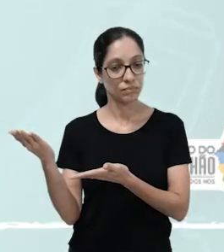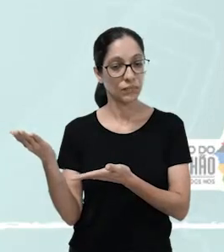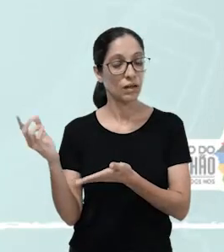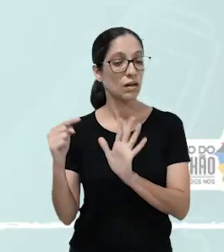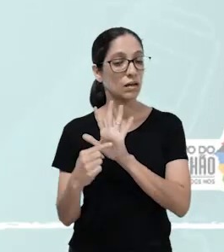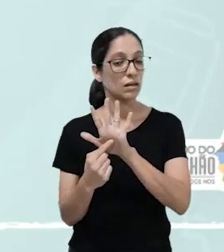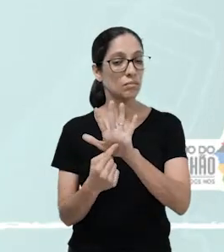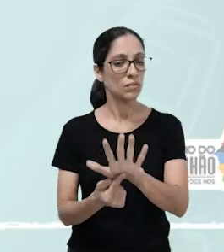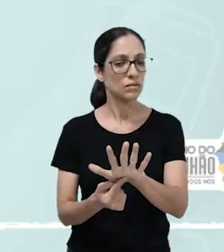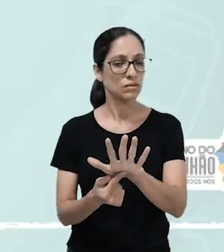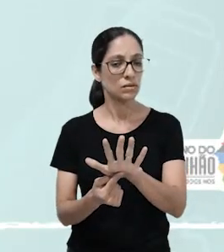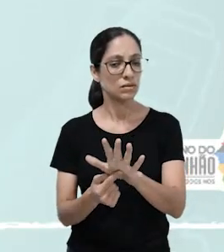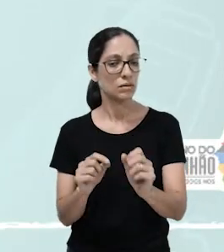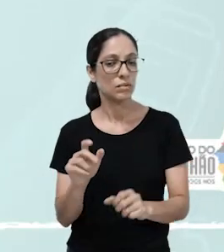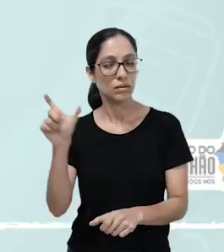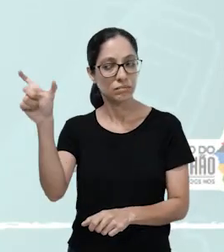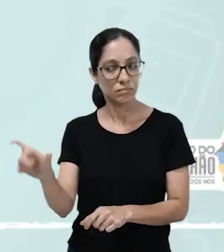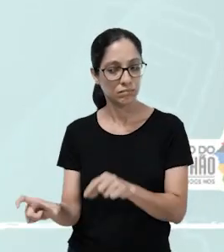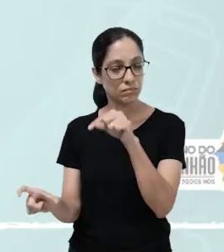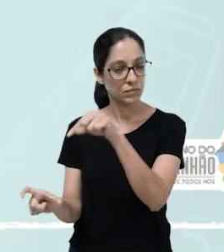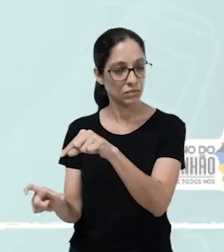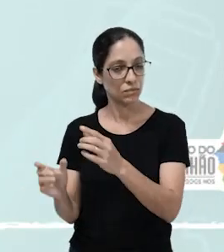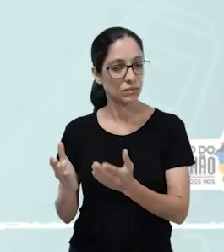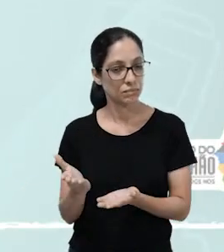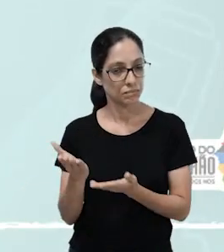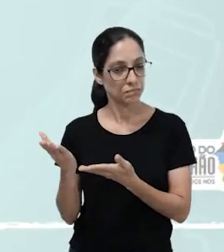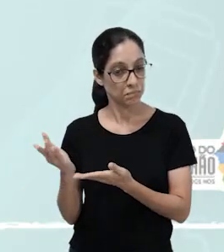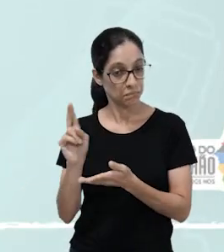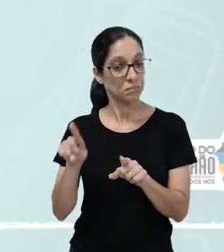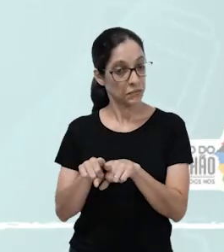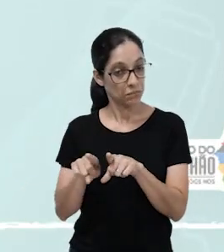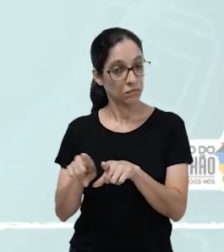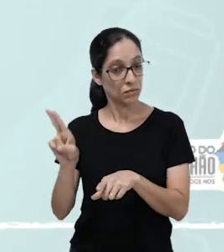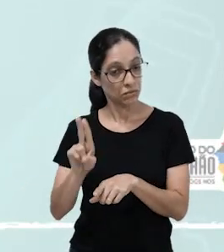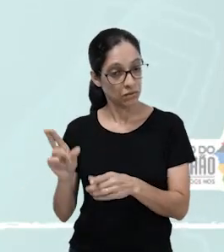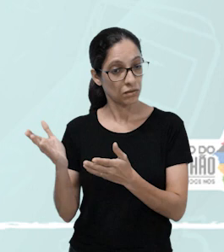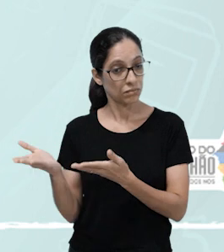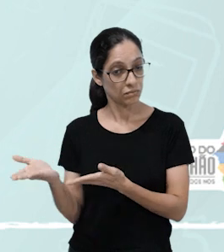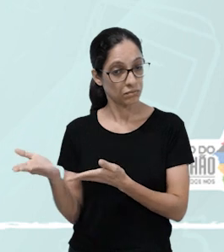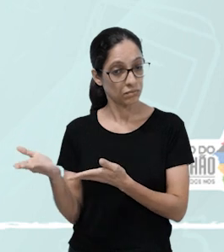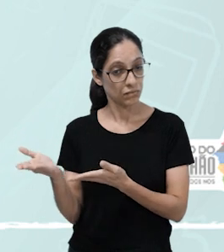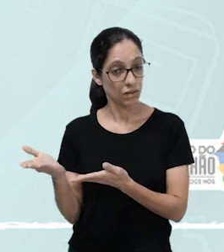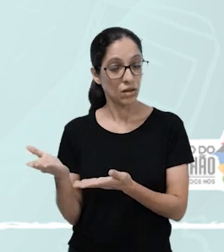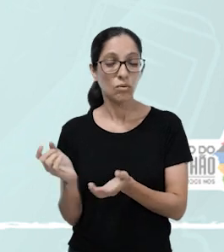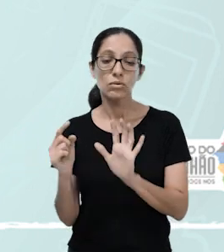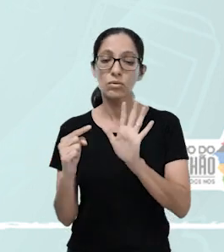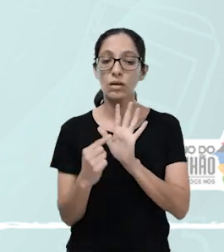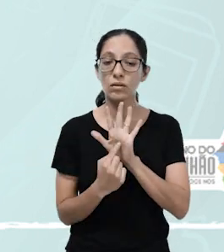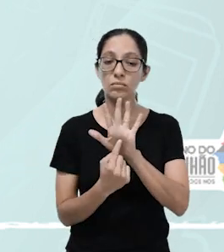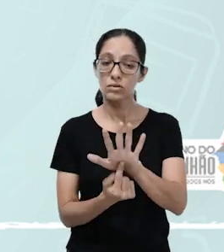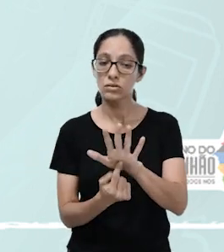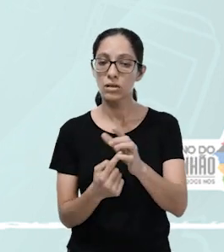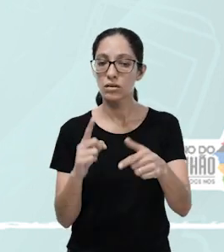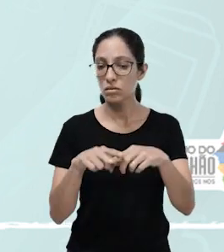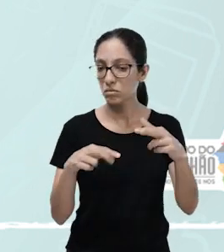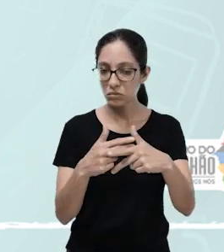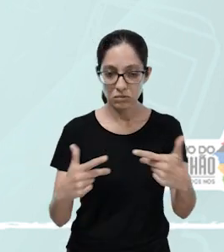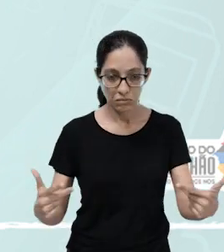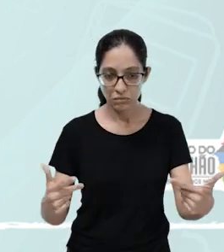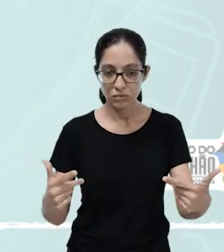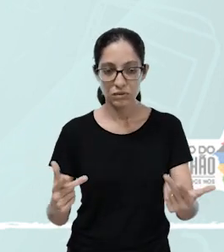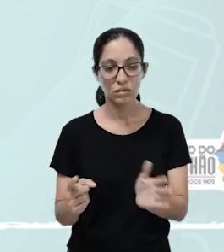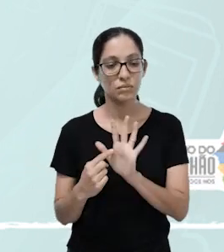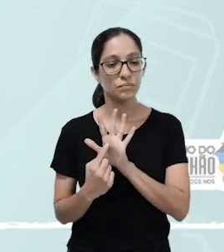se refere sempre a pessoas. Vou usar o thing quando eu quero me referir a objeto ou